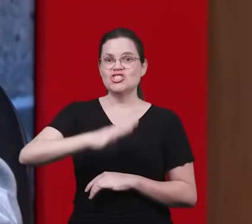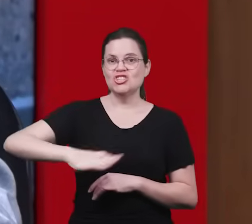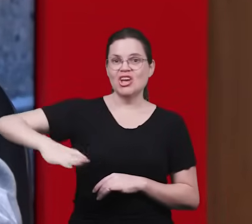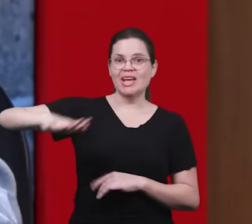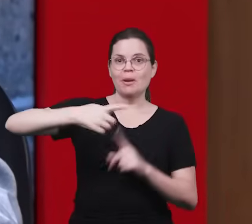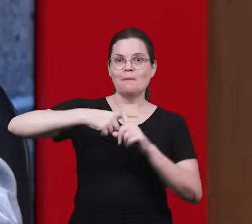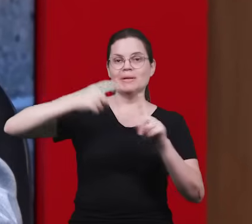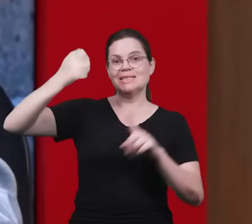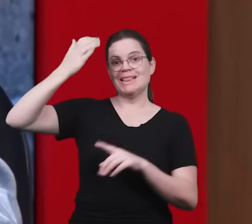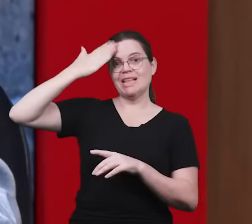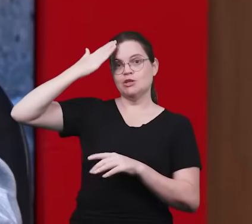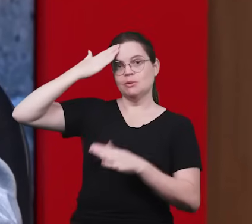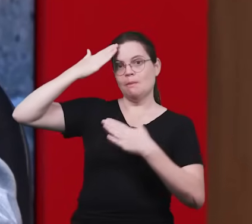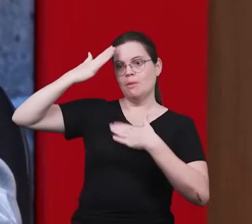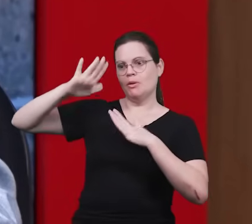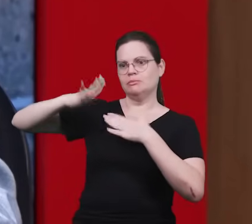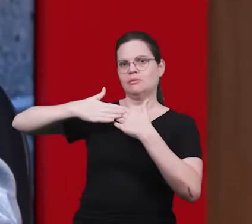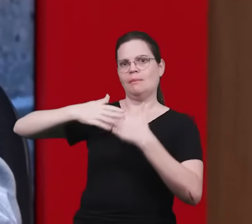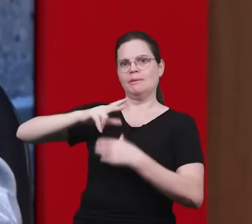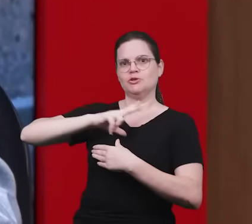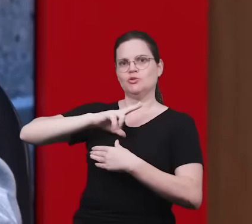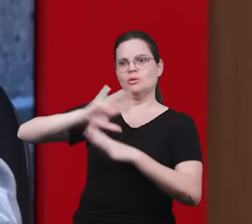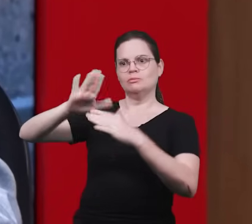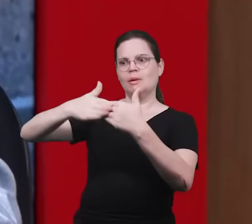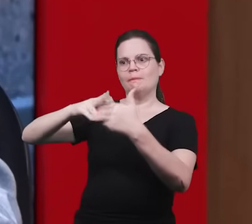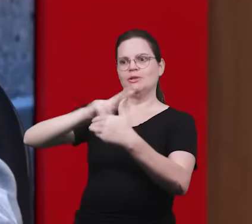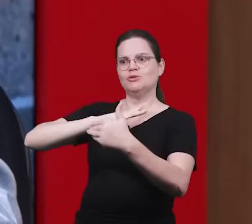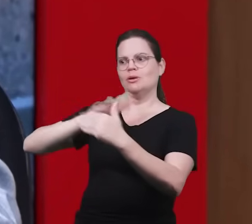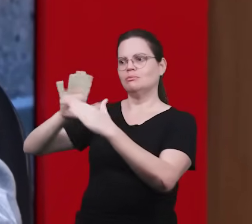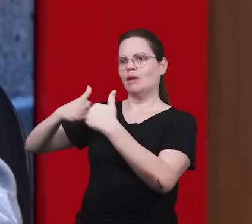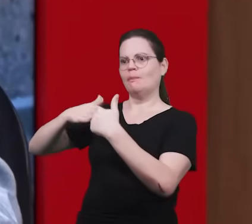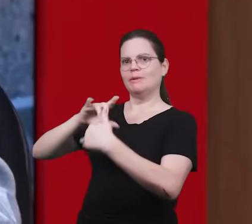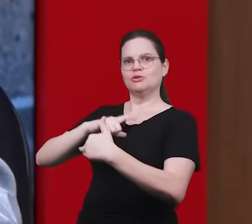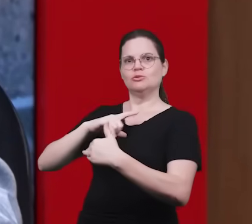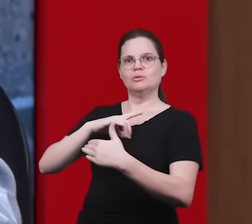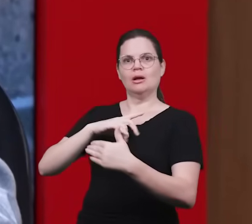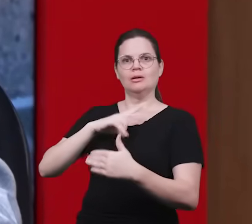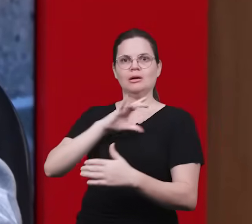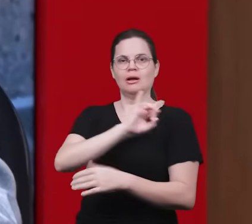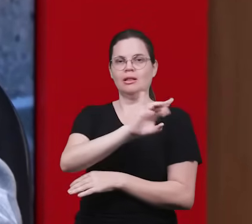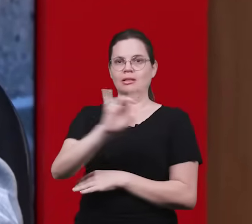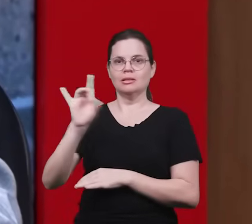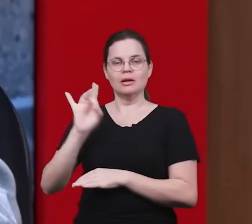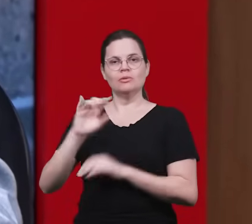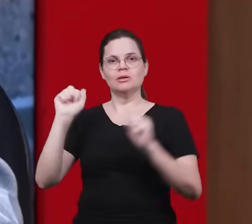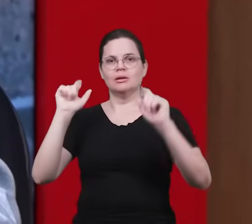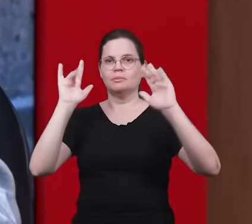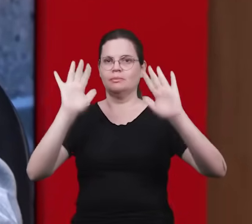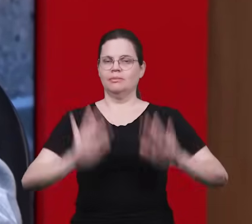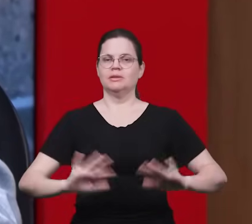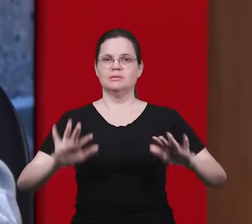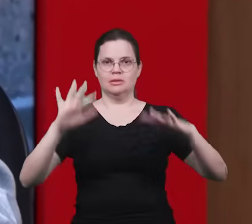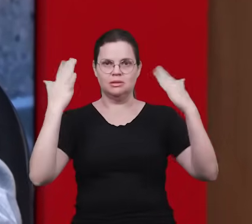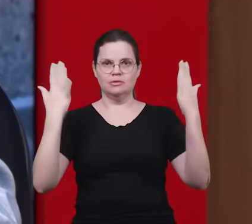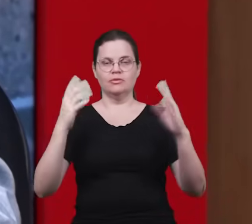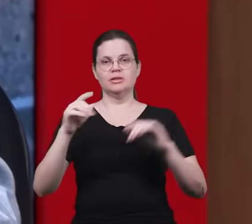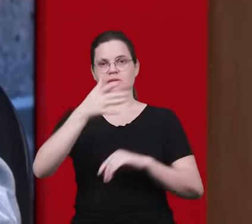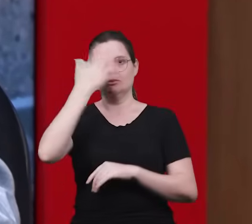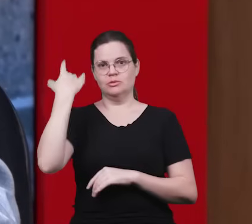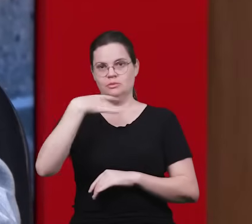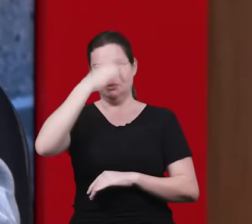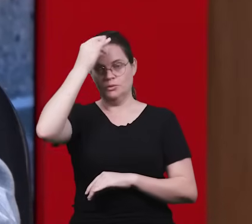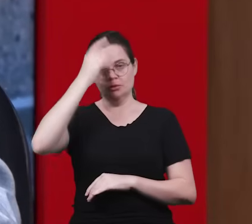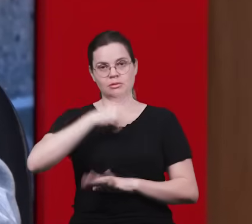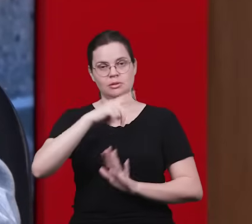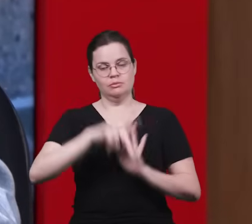para mostrar o valor dessa festa, a bênção dessa festa e aquilo que o Espírito Santo tem para a vida do homem. Por